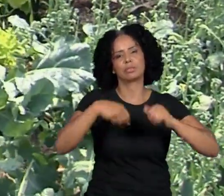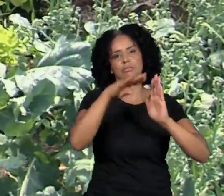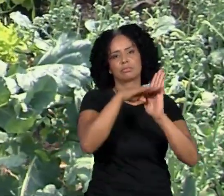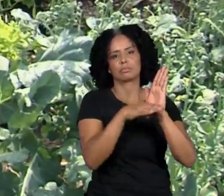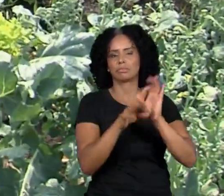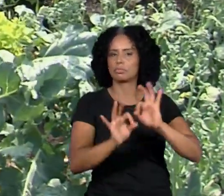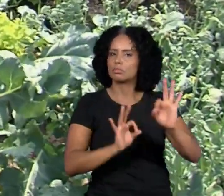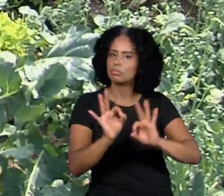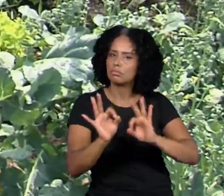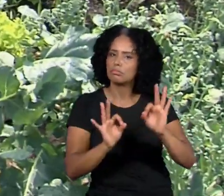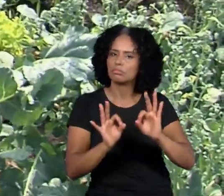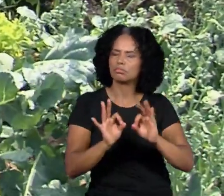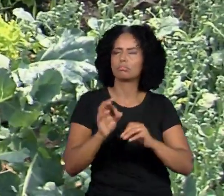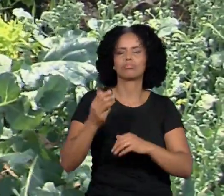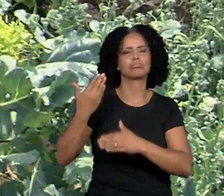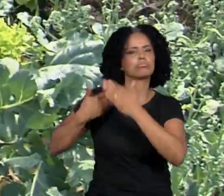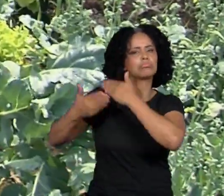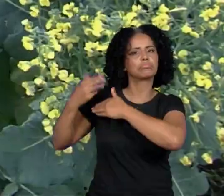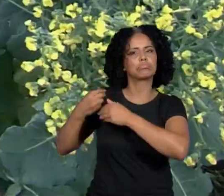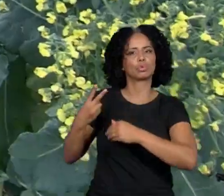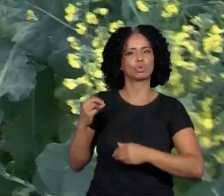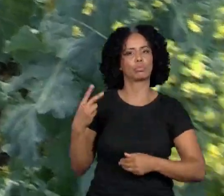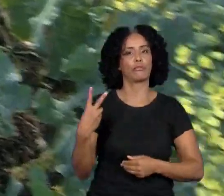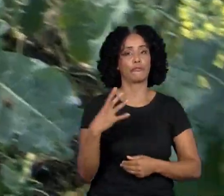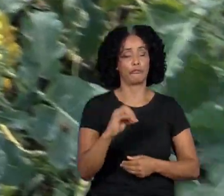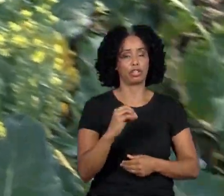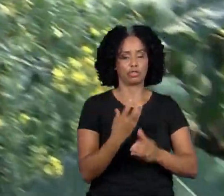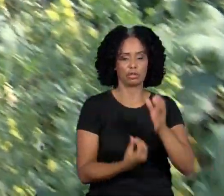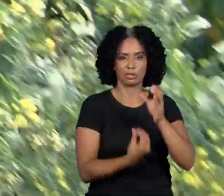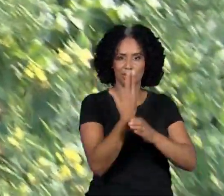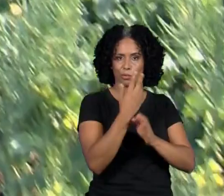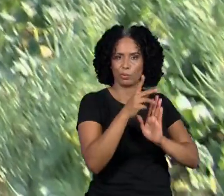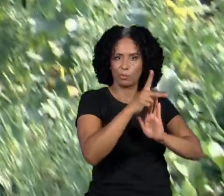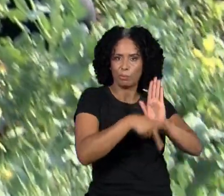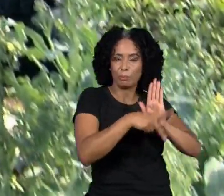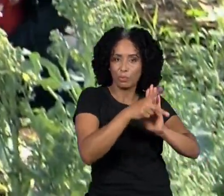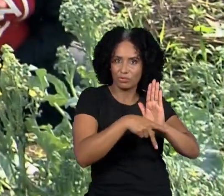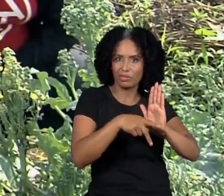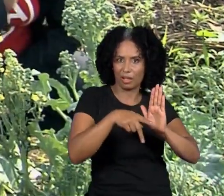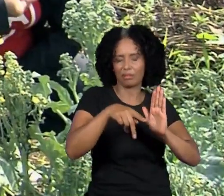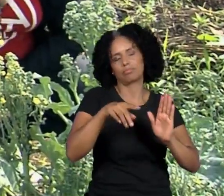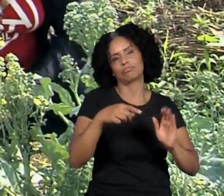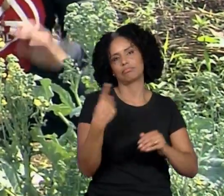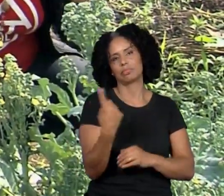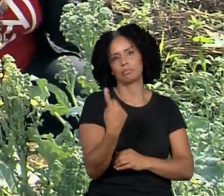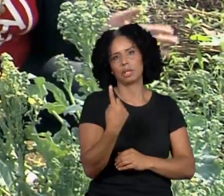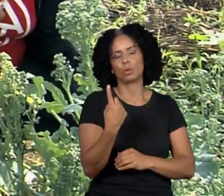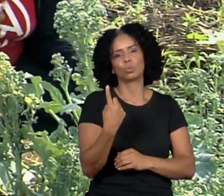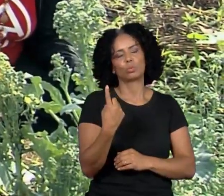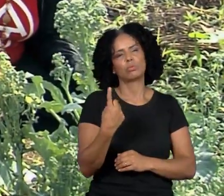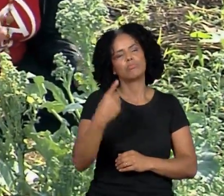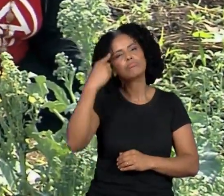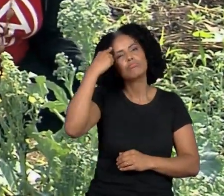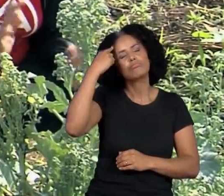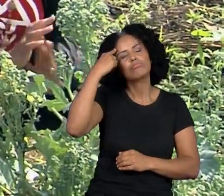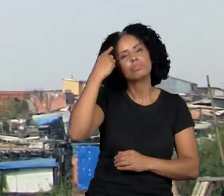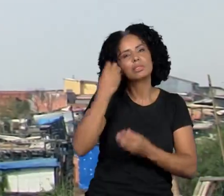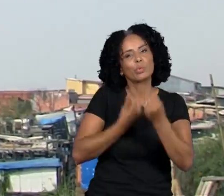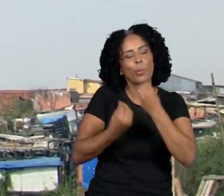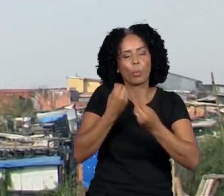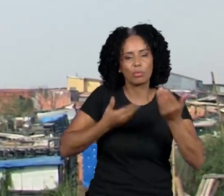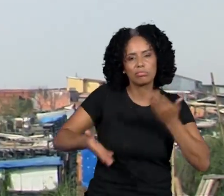As cozinhas surgiram em 2020, sendo que há um projeto que já é nosso das ocupações. A primeira coisa que é levantada na ocupação é a cozinha